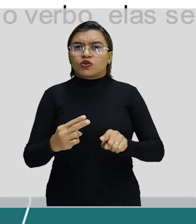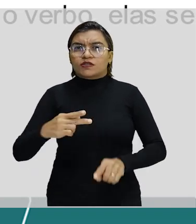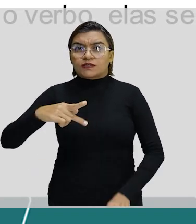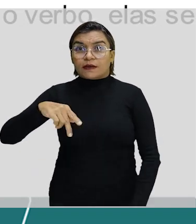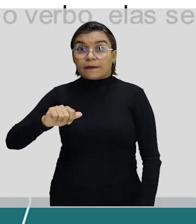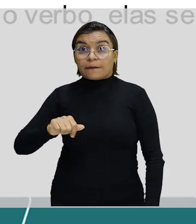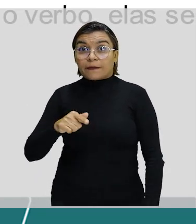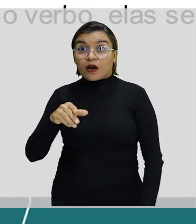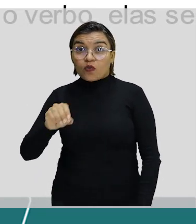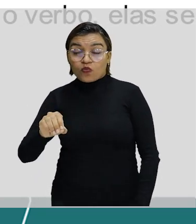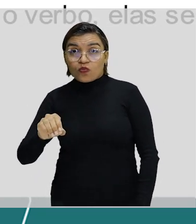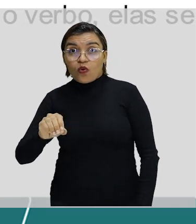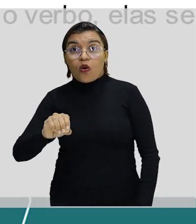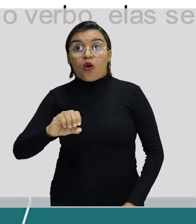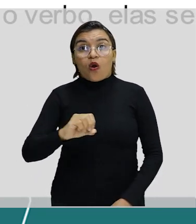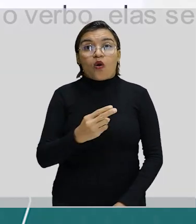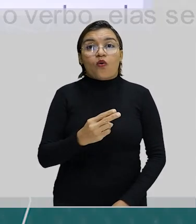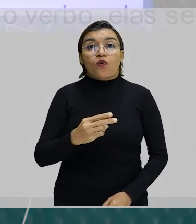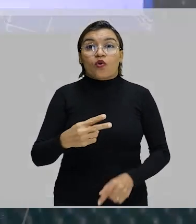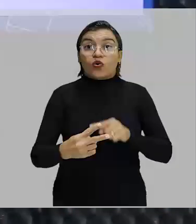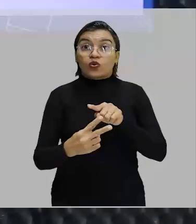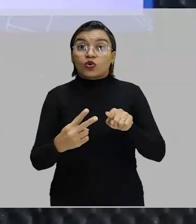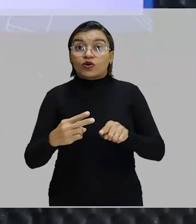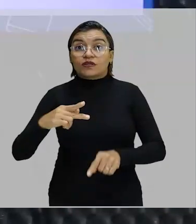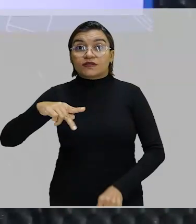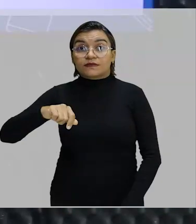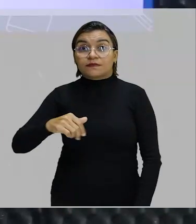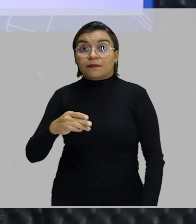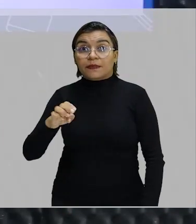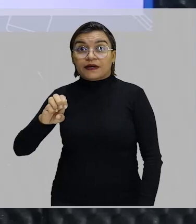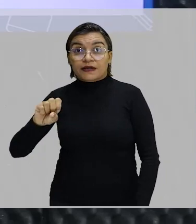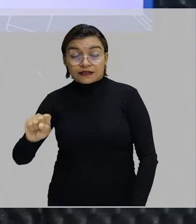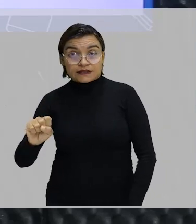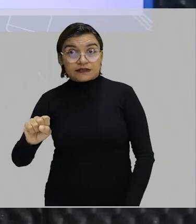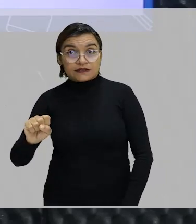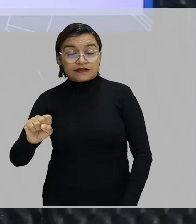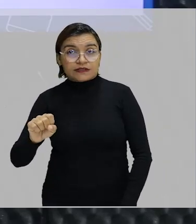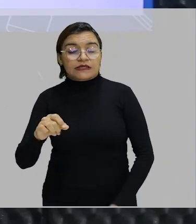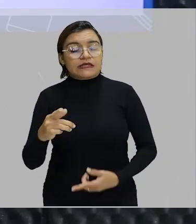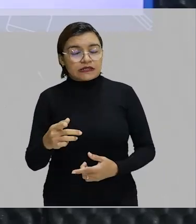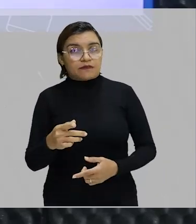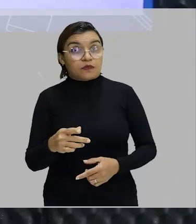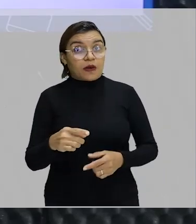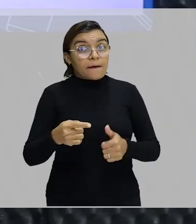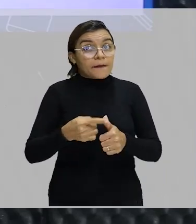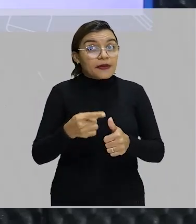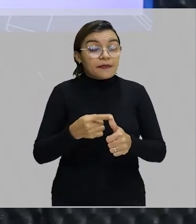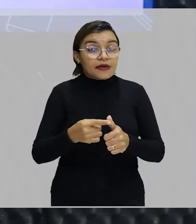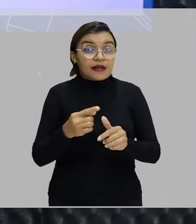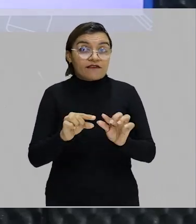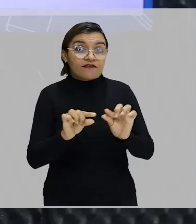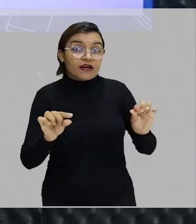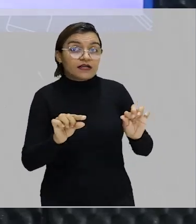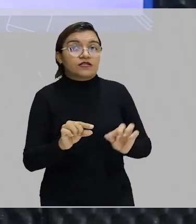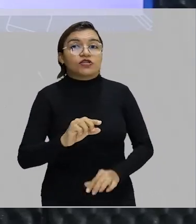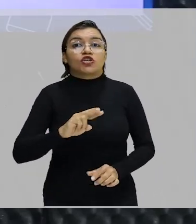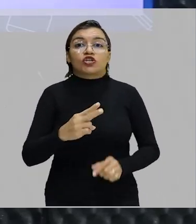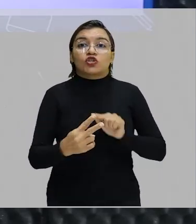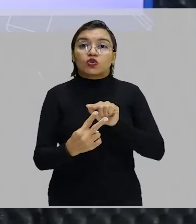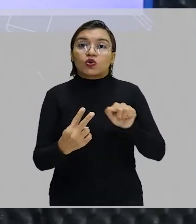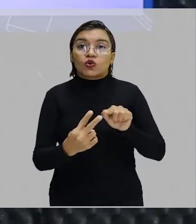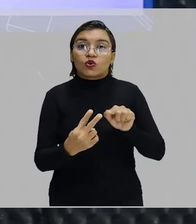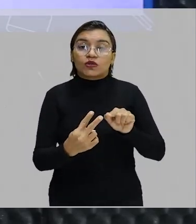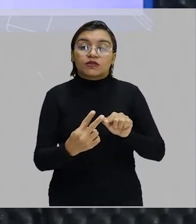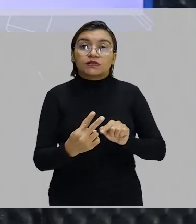Quando eu digo dois pão, eu não estou harmonizando a gramática. Estou fazendo um desvio, tá?